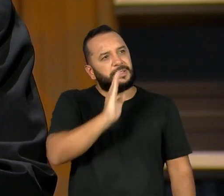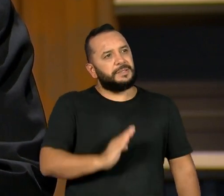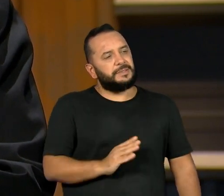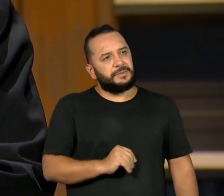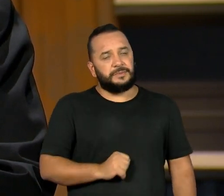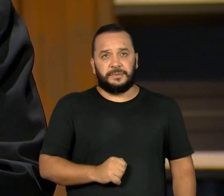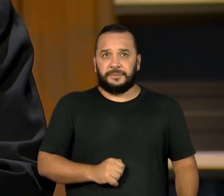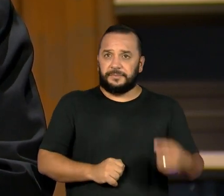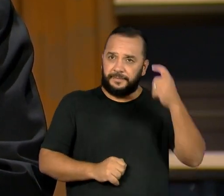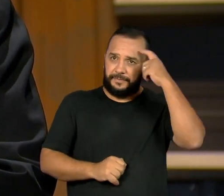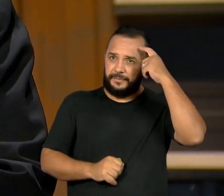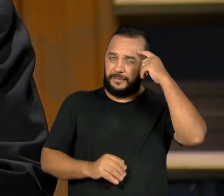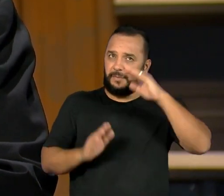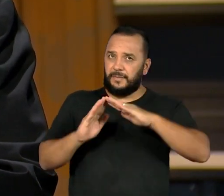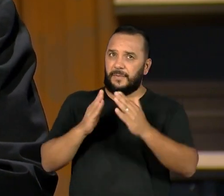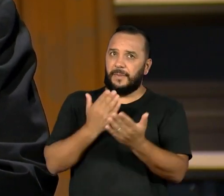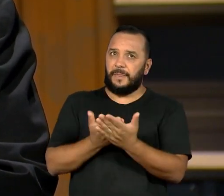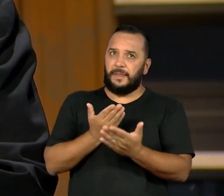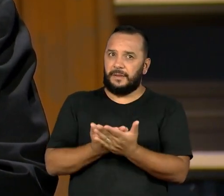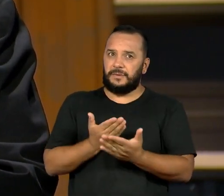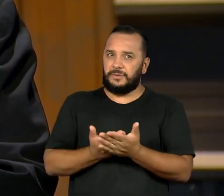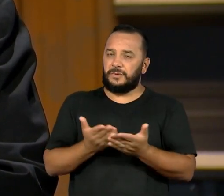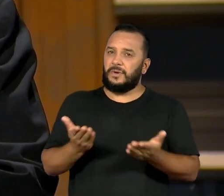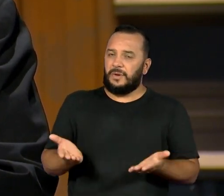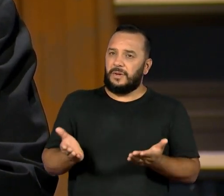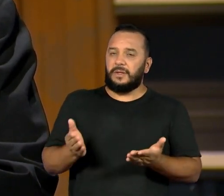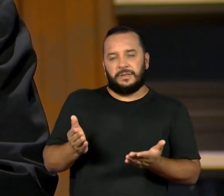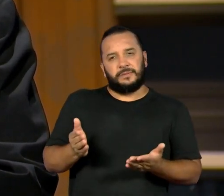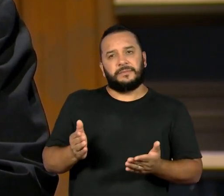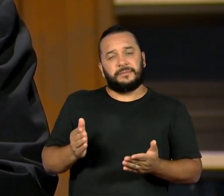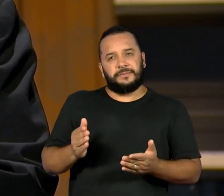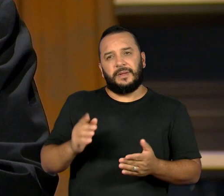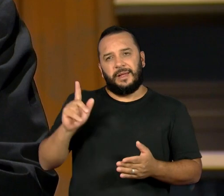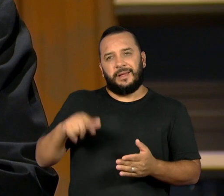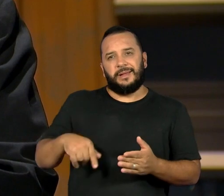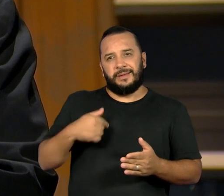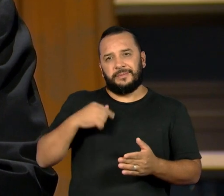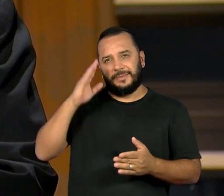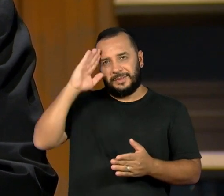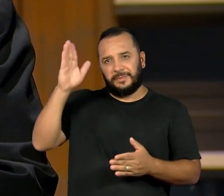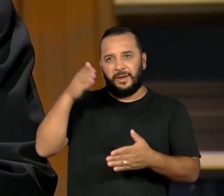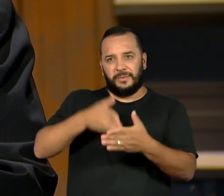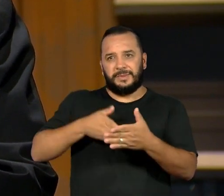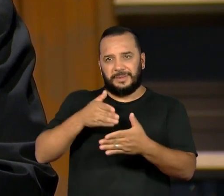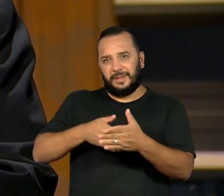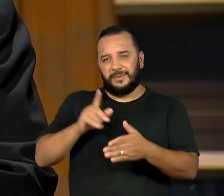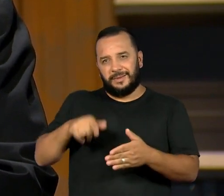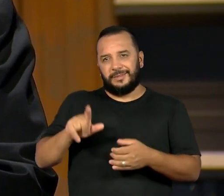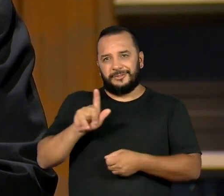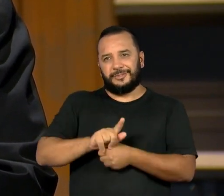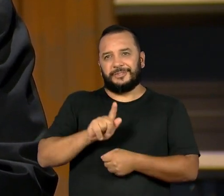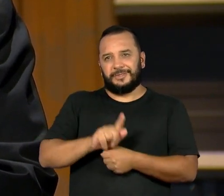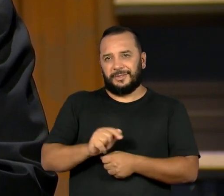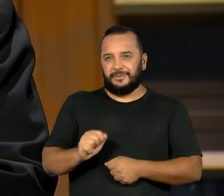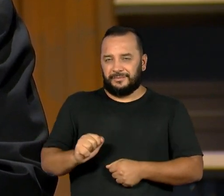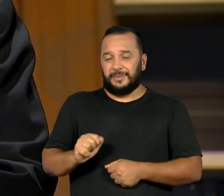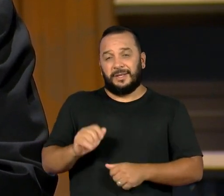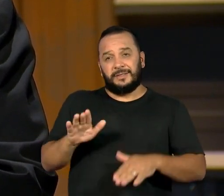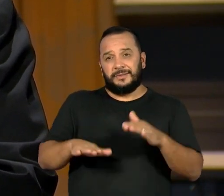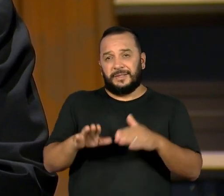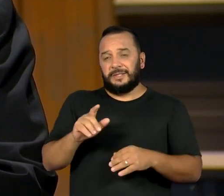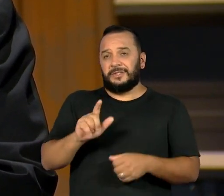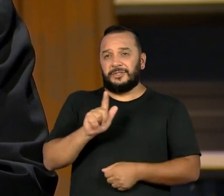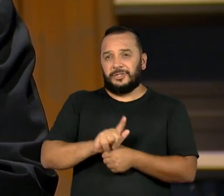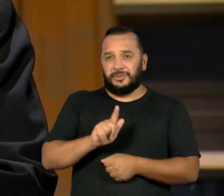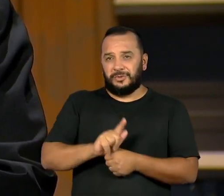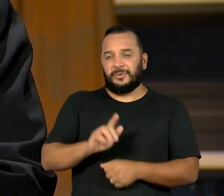na escola, acho que começa pela gestão, né? pela visão do próprio